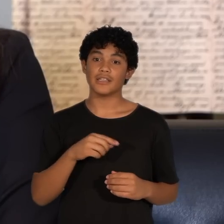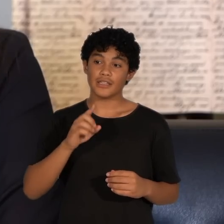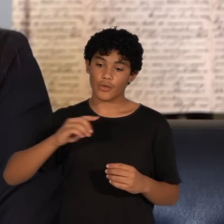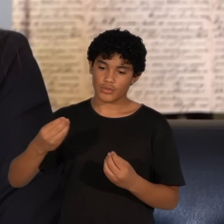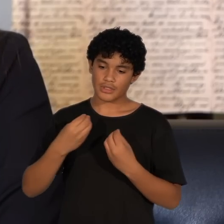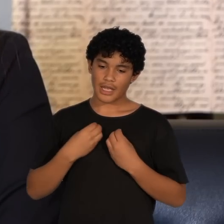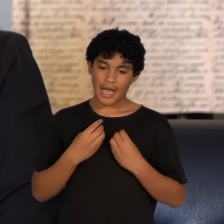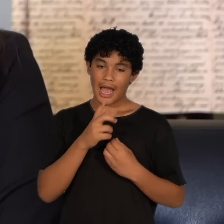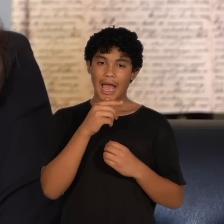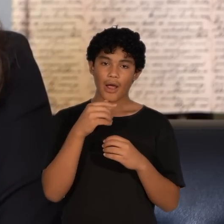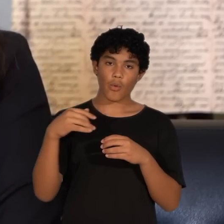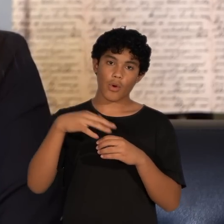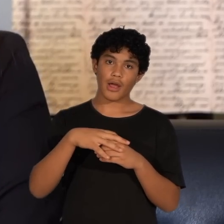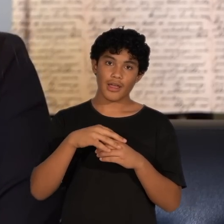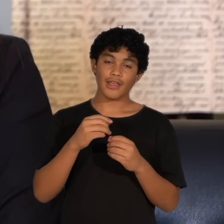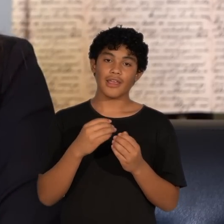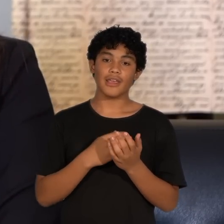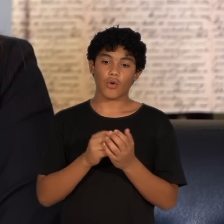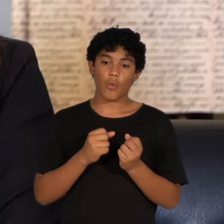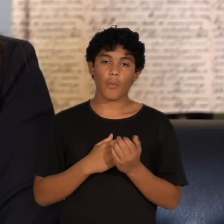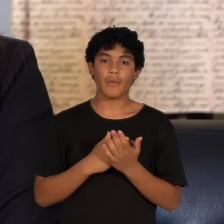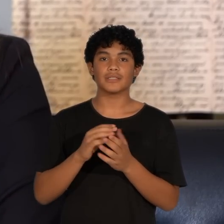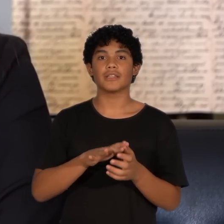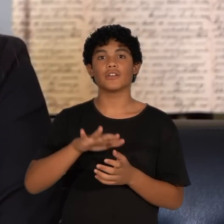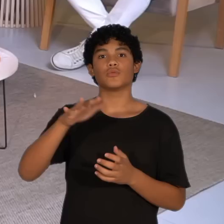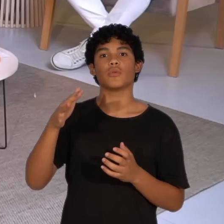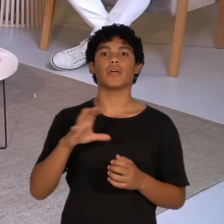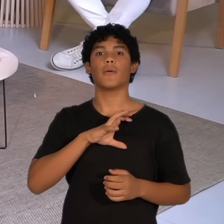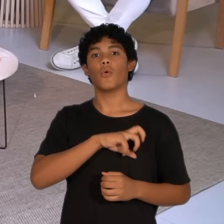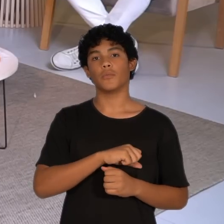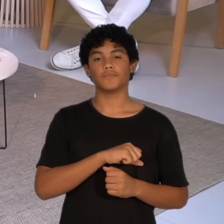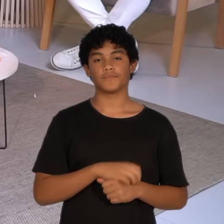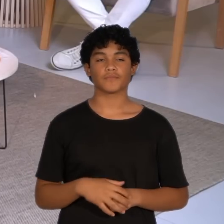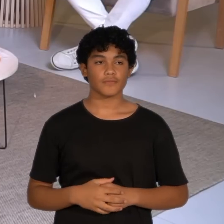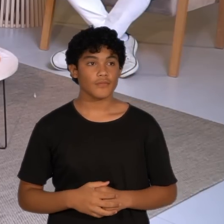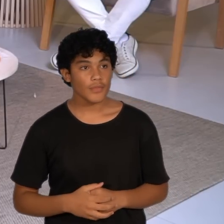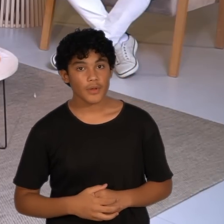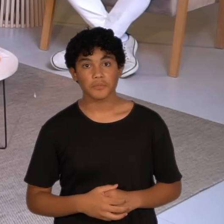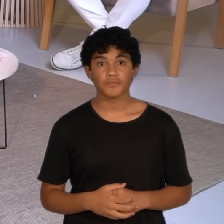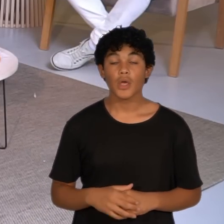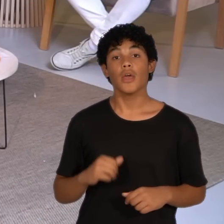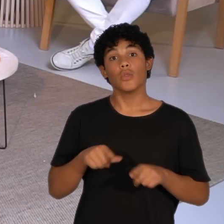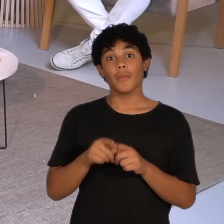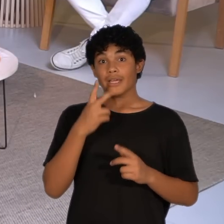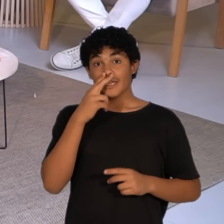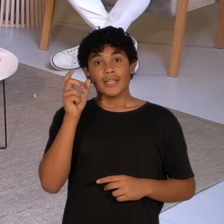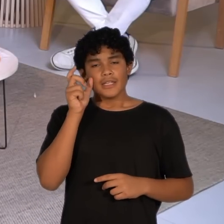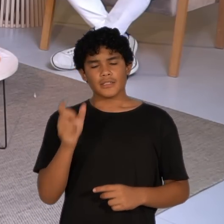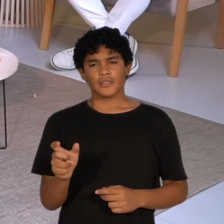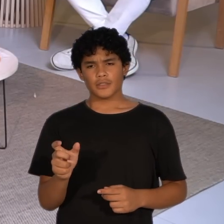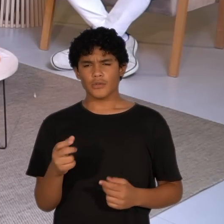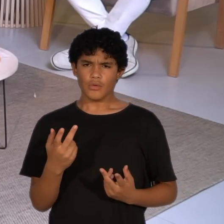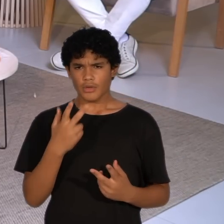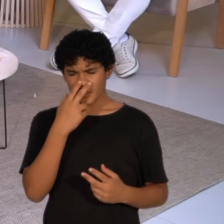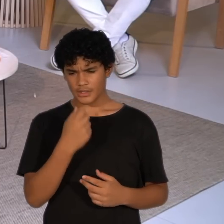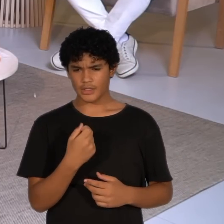nós multiplicamos, porque as nossas feridas nos fazem falar. Legal. Eu achei interessante assim, porque a primeira impressão que eu tive,